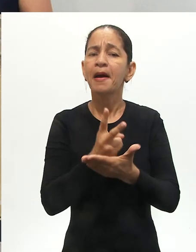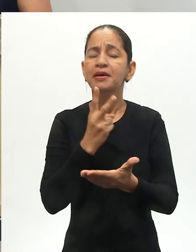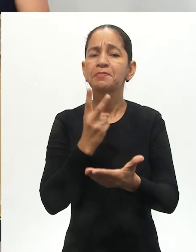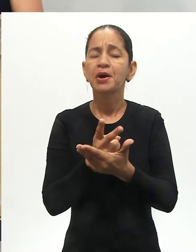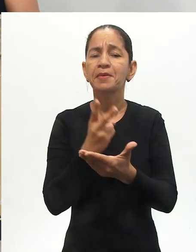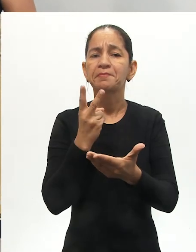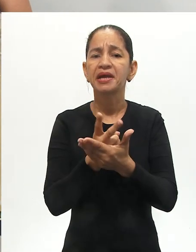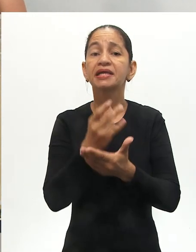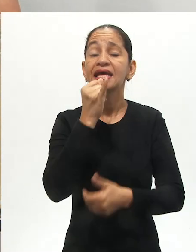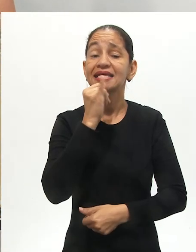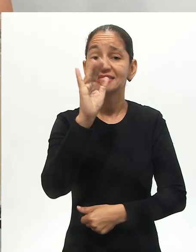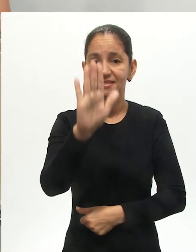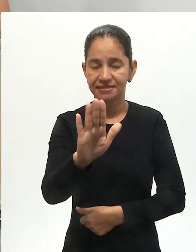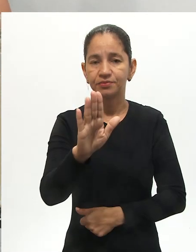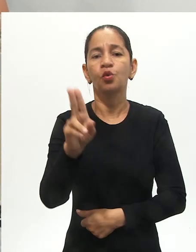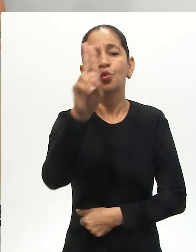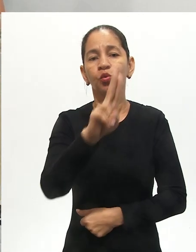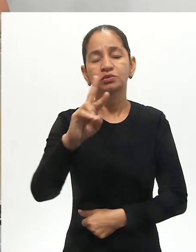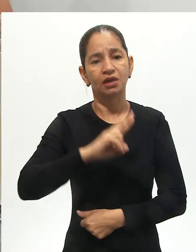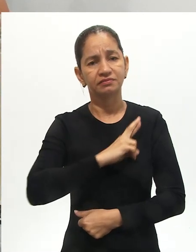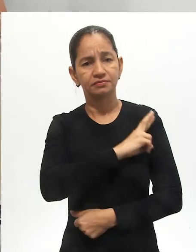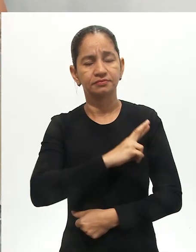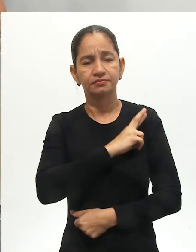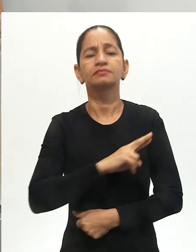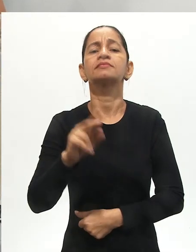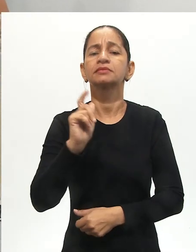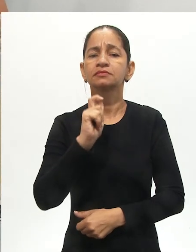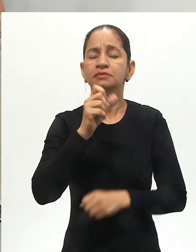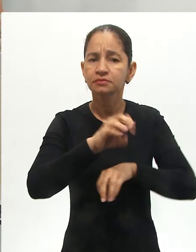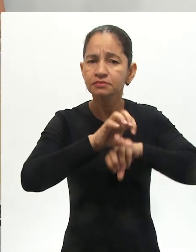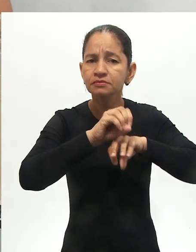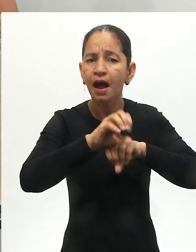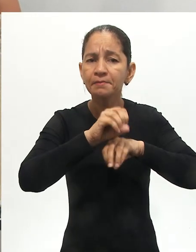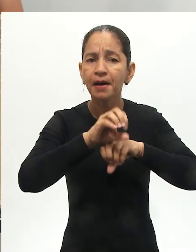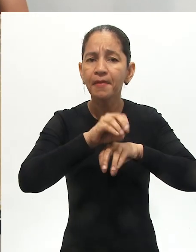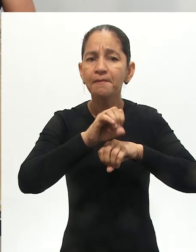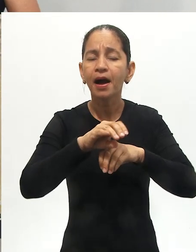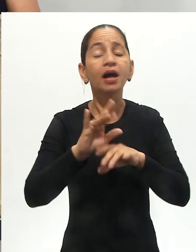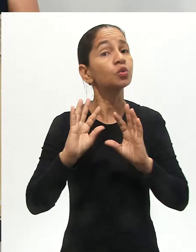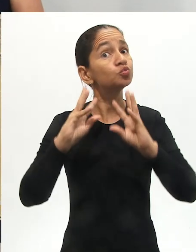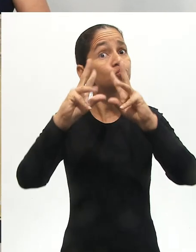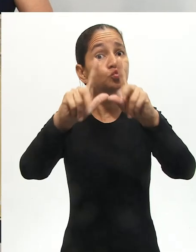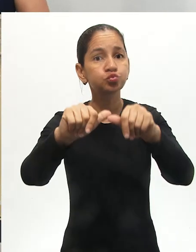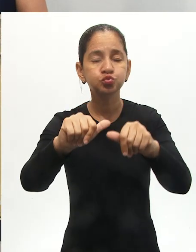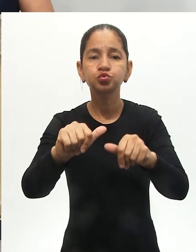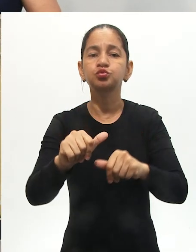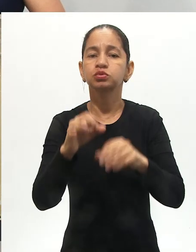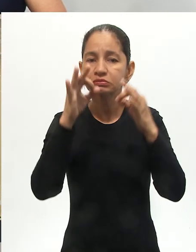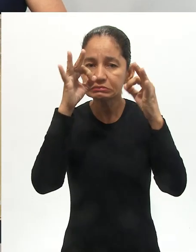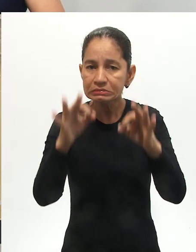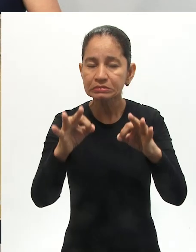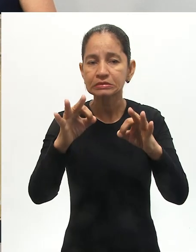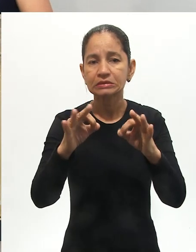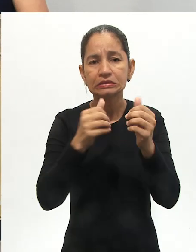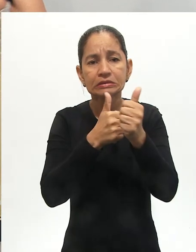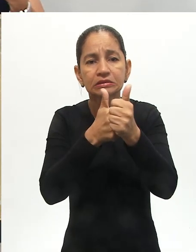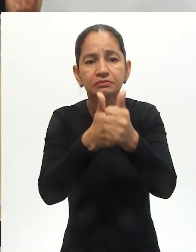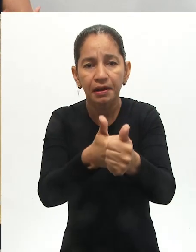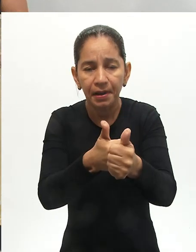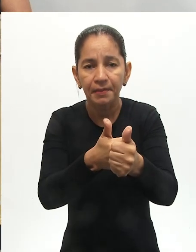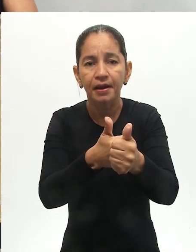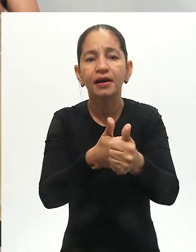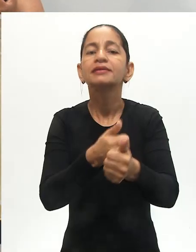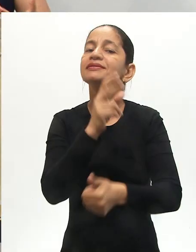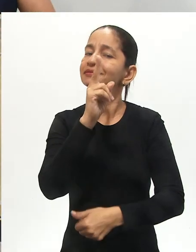os símbolos da igreja, ela reforçava esses símbolos. Ela era uma educação